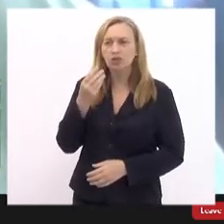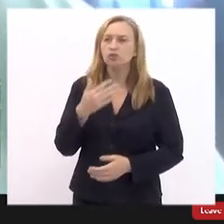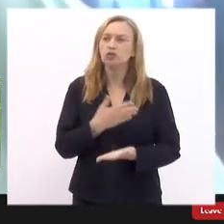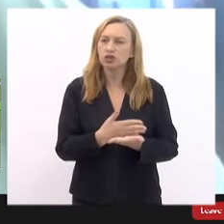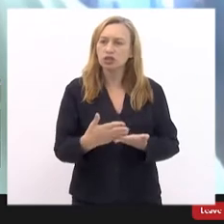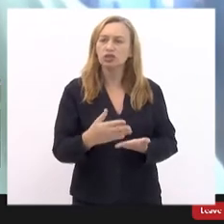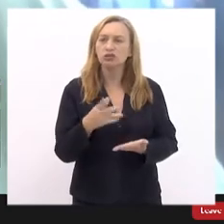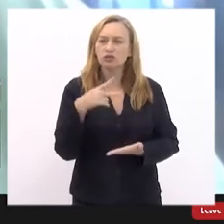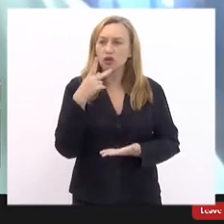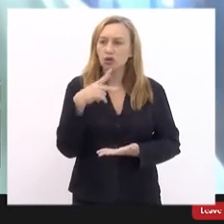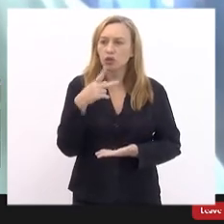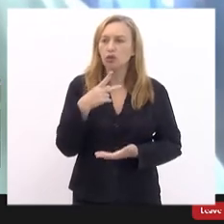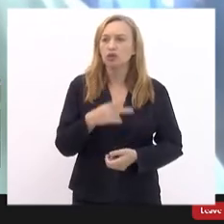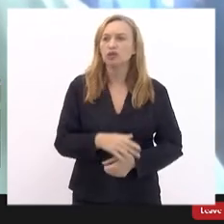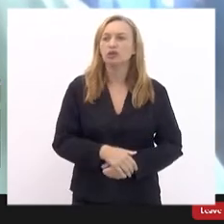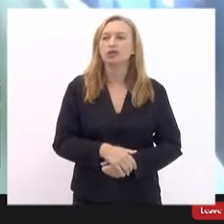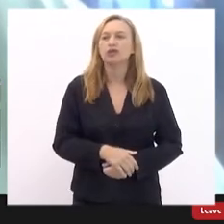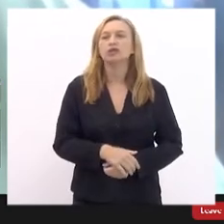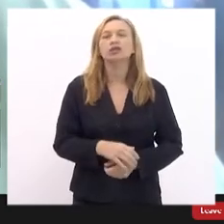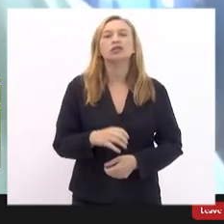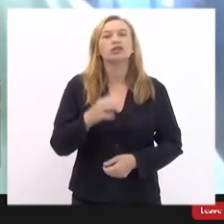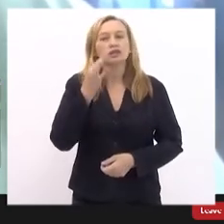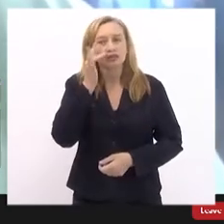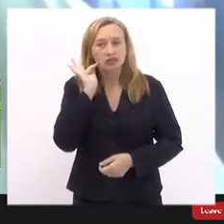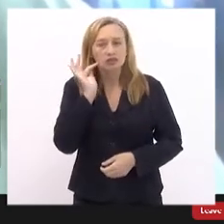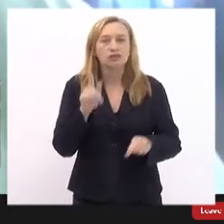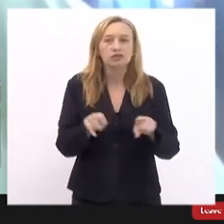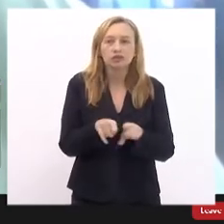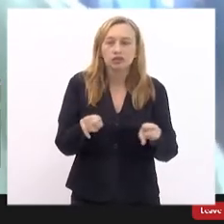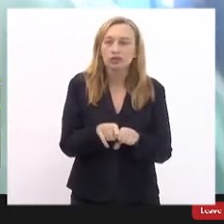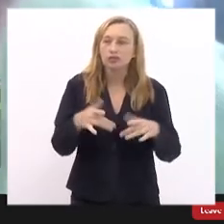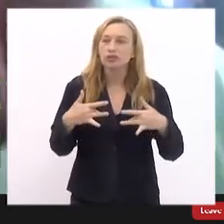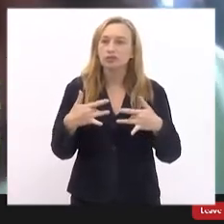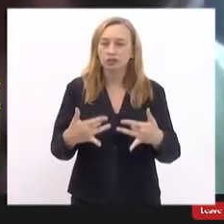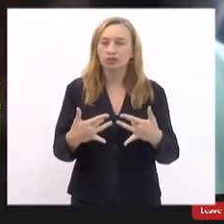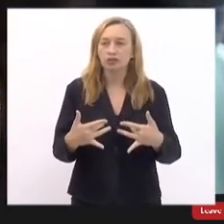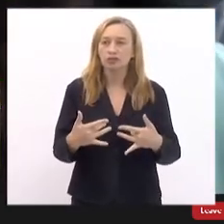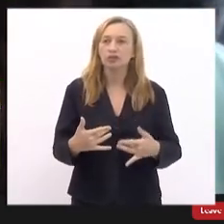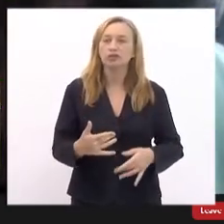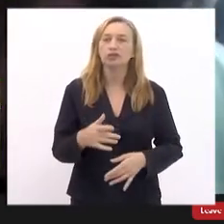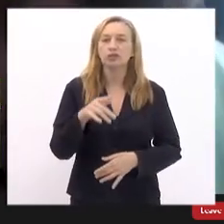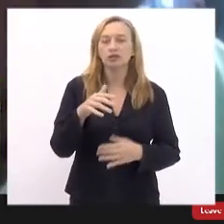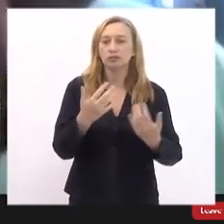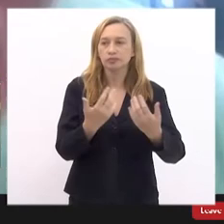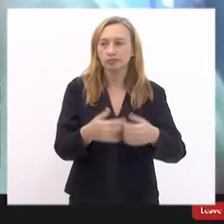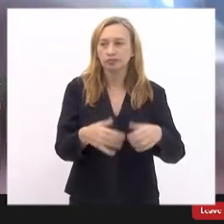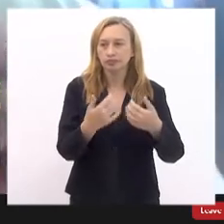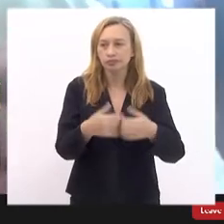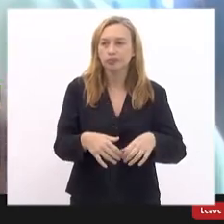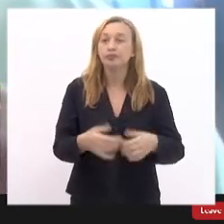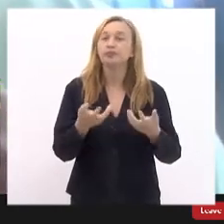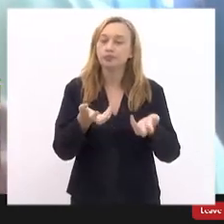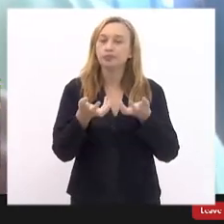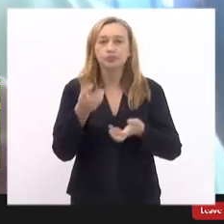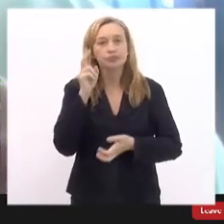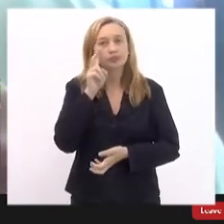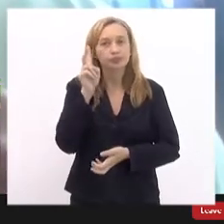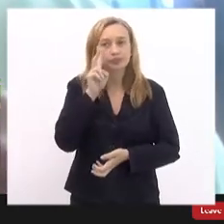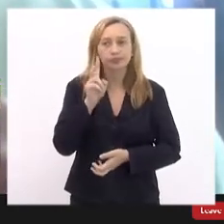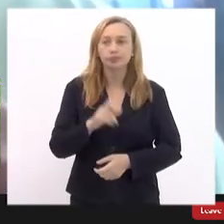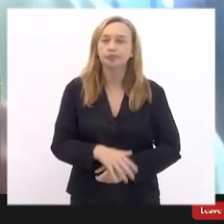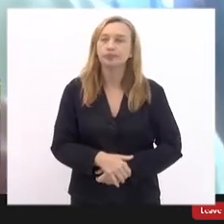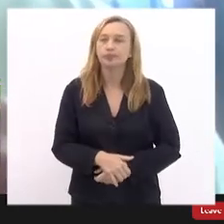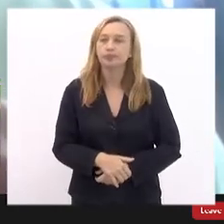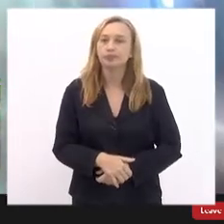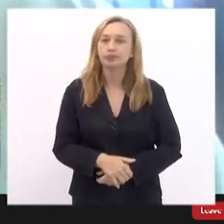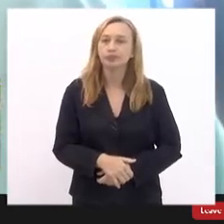logo manifestou, Serafine também, a nossa solidariedade a Petrópolis. Eu queria lembrar